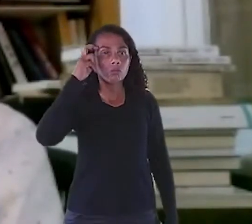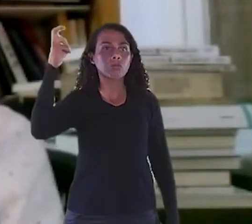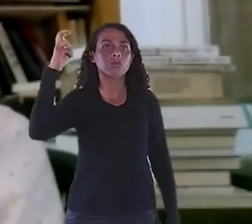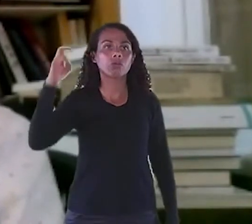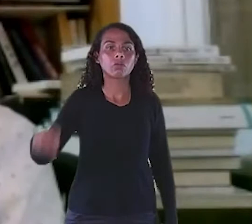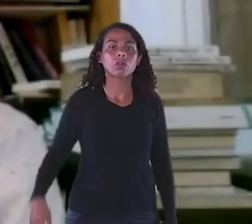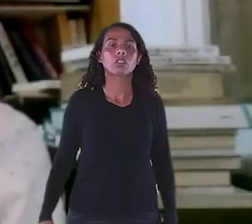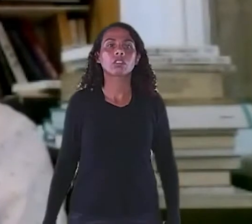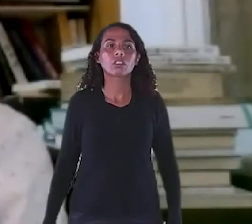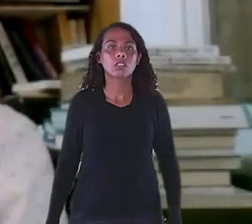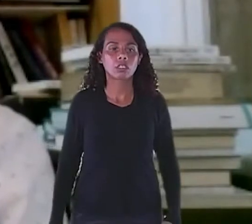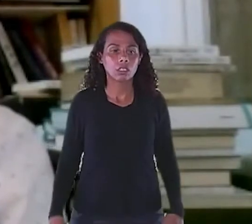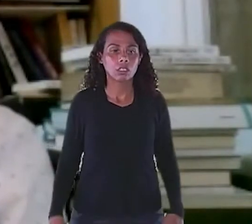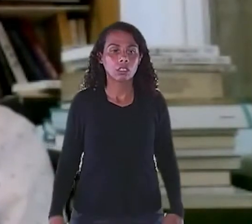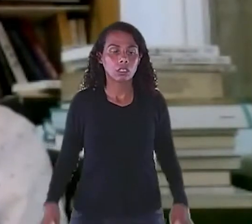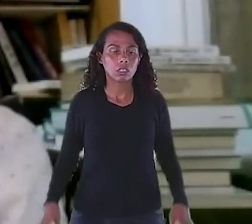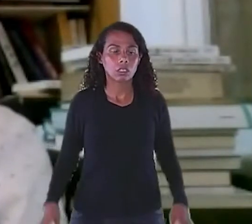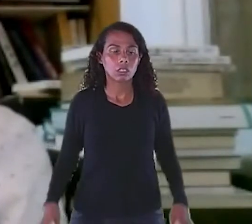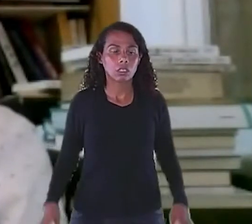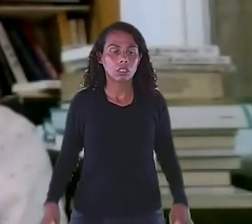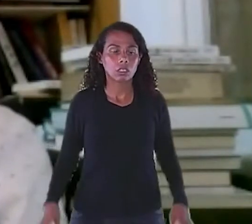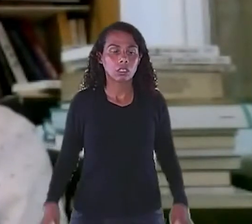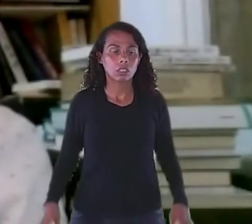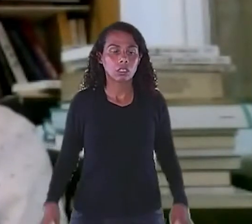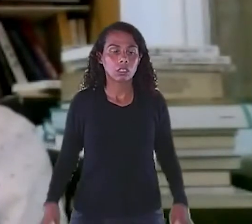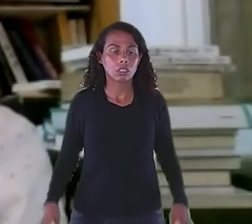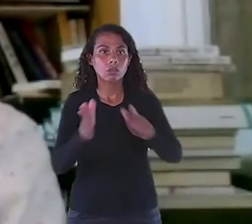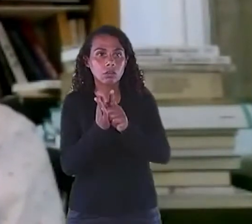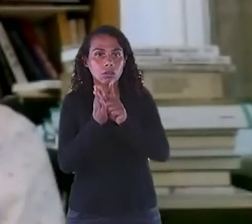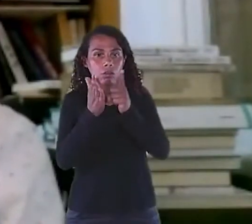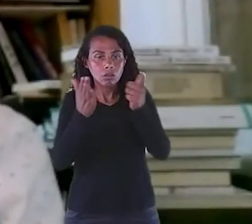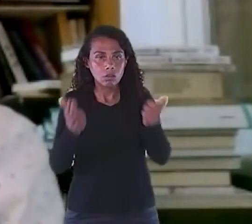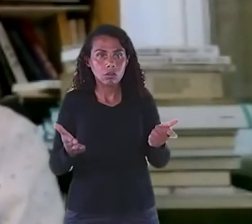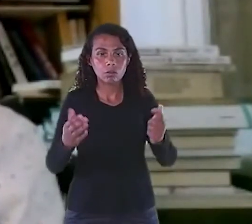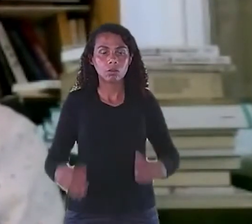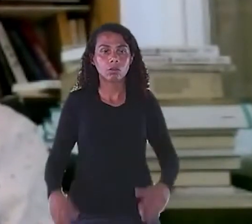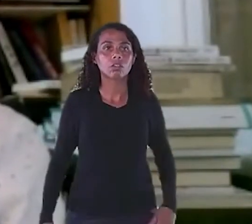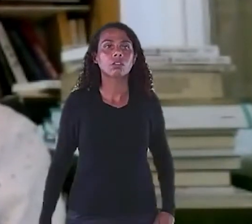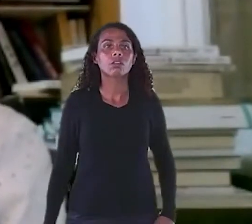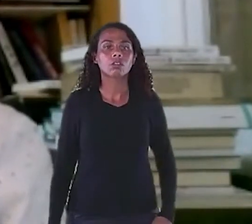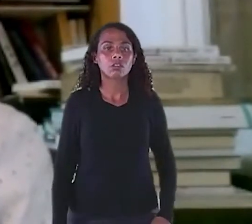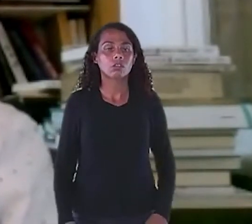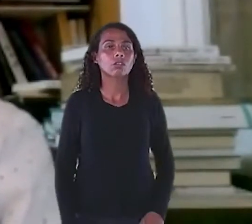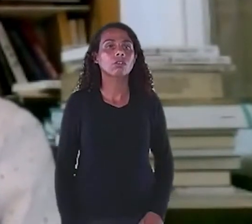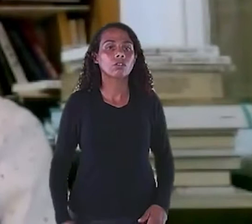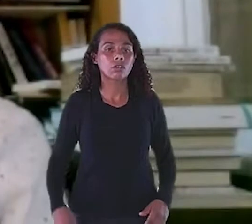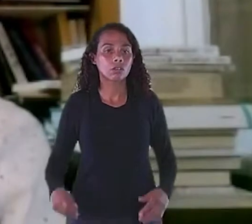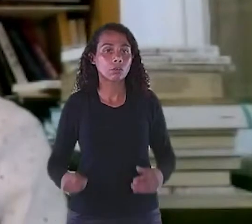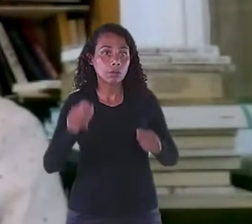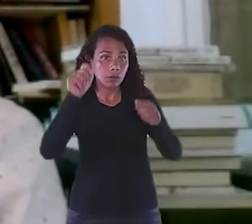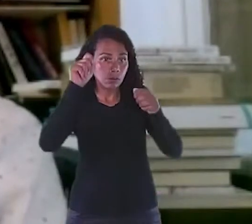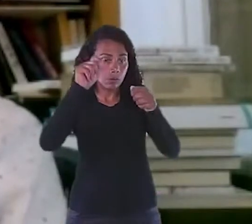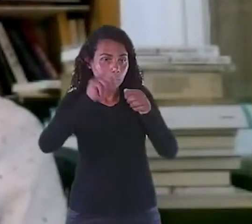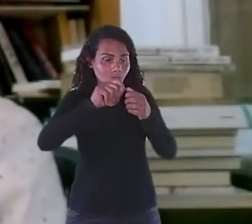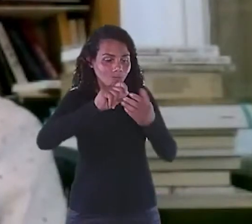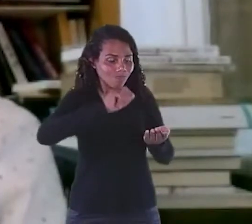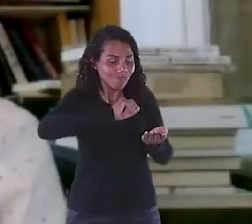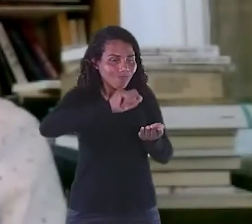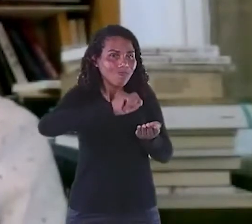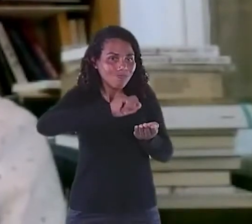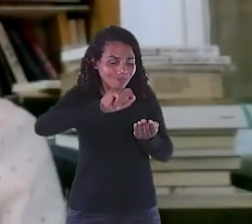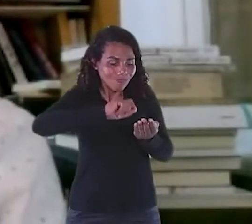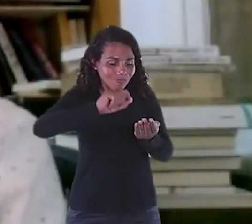que ele criou no tempo dele de colégio, e que existia ainda, né? Eu lembro que